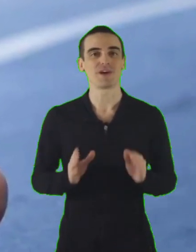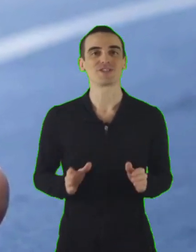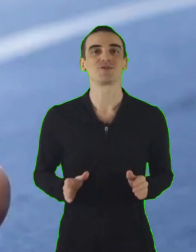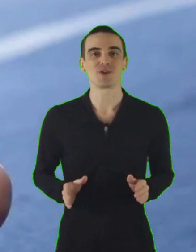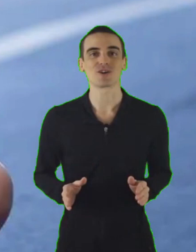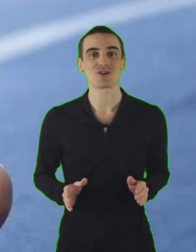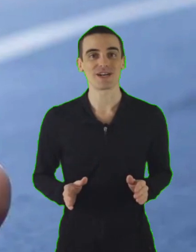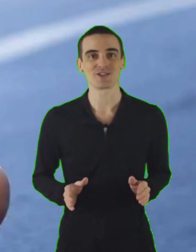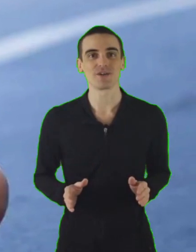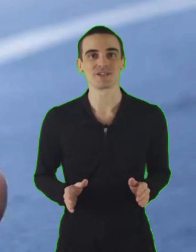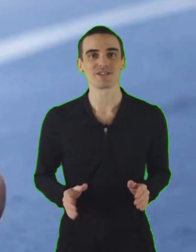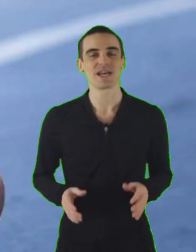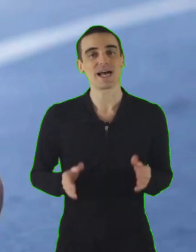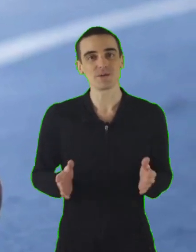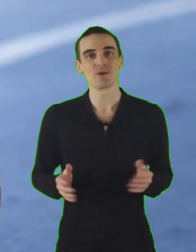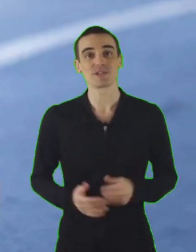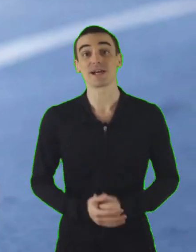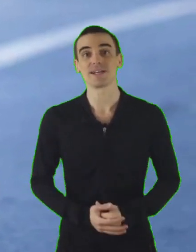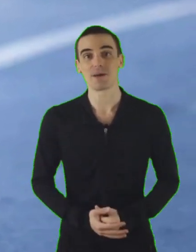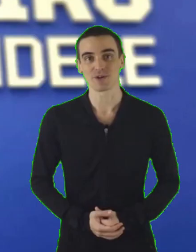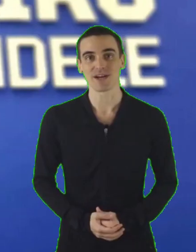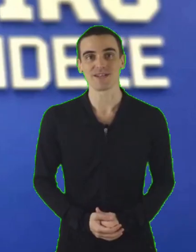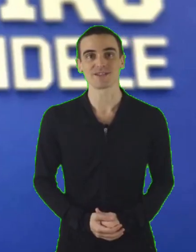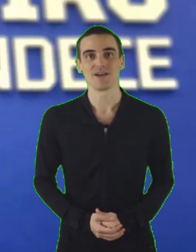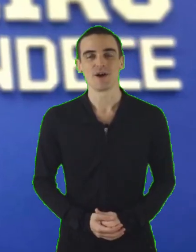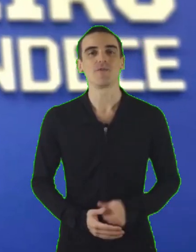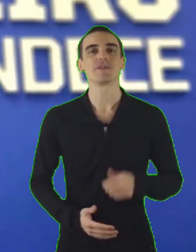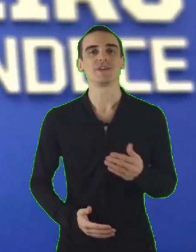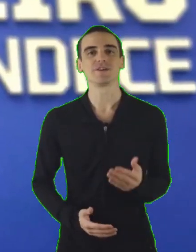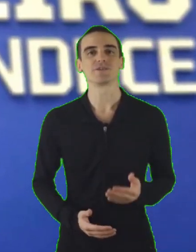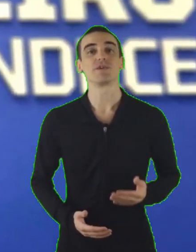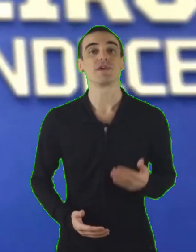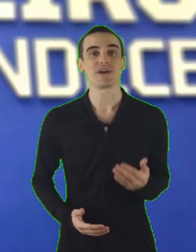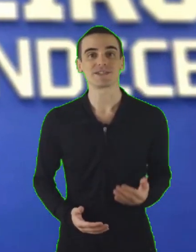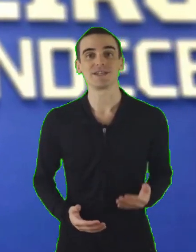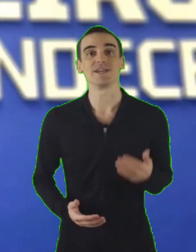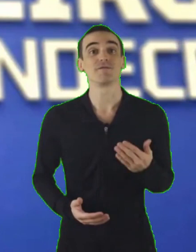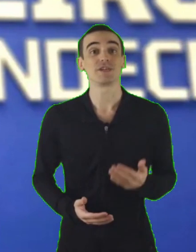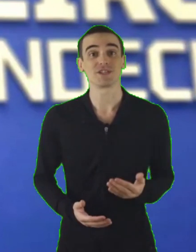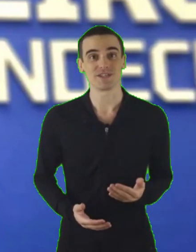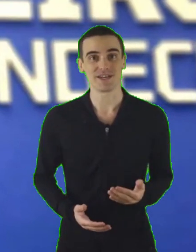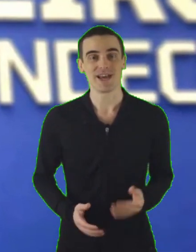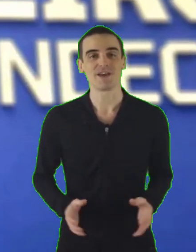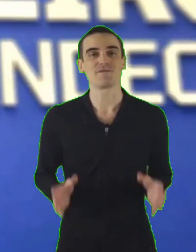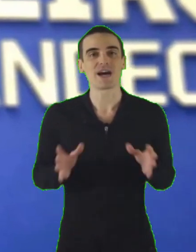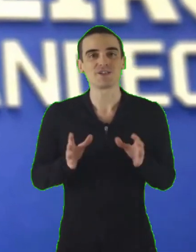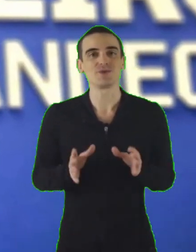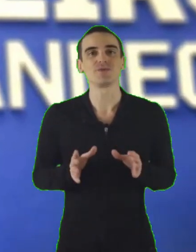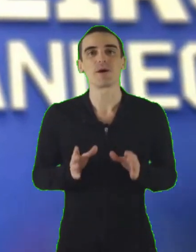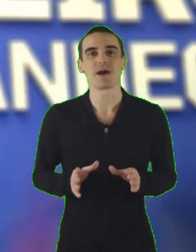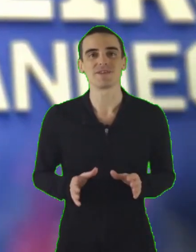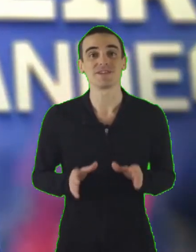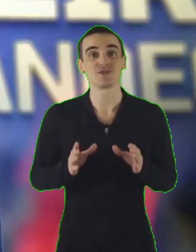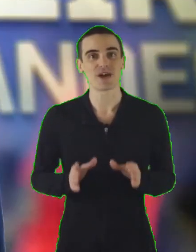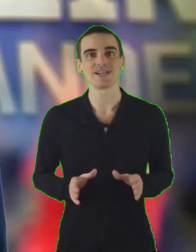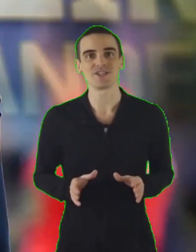você. Obrigado! Continuando, Zé Ricardo está conquistando cada vez mais o coração da torcida celeste.